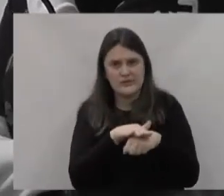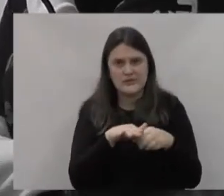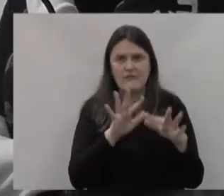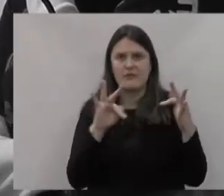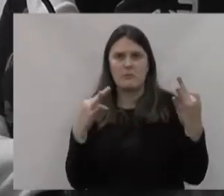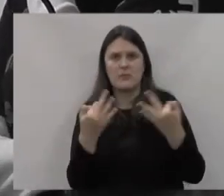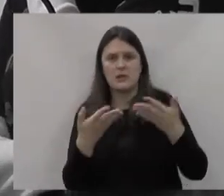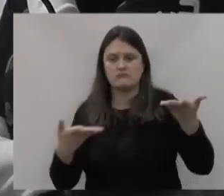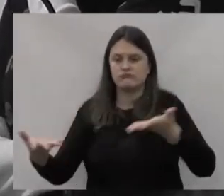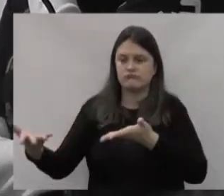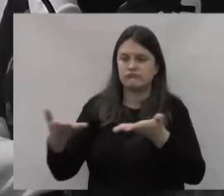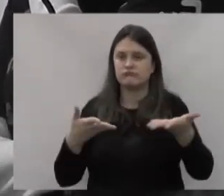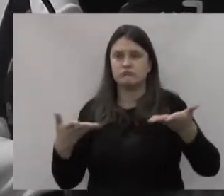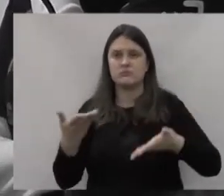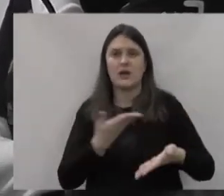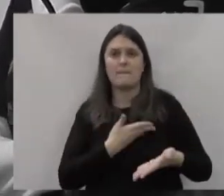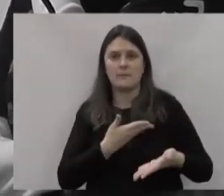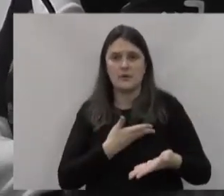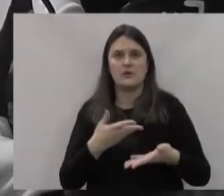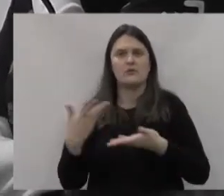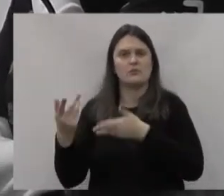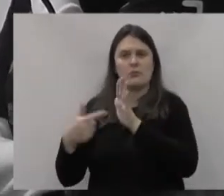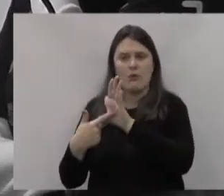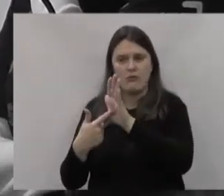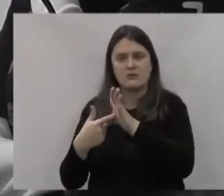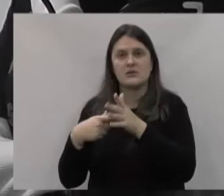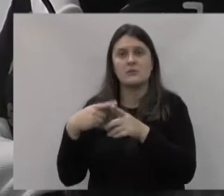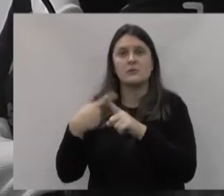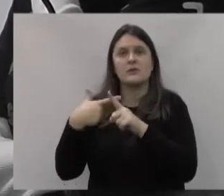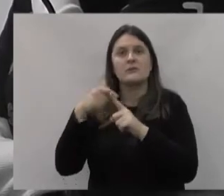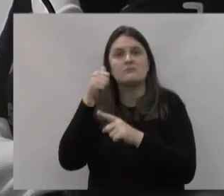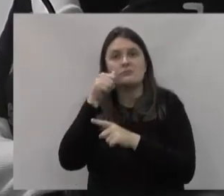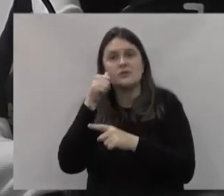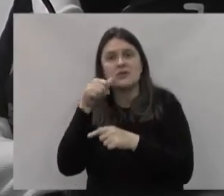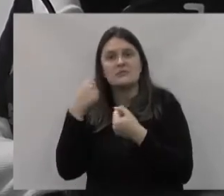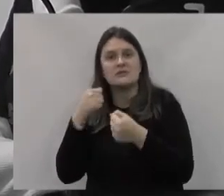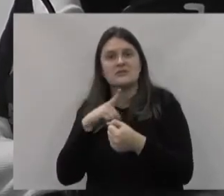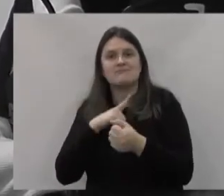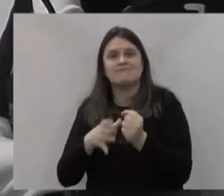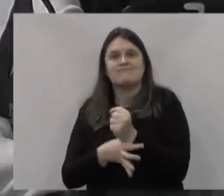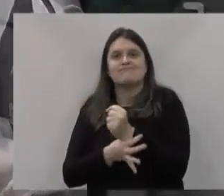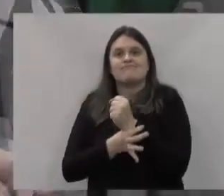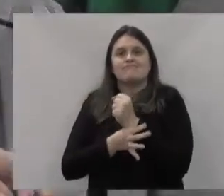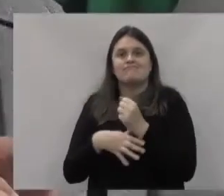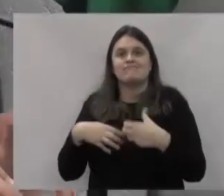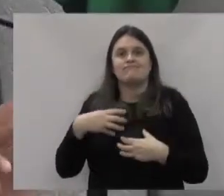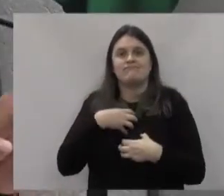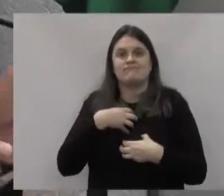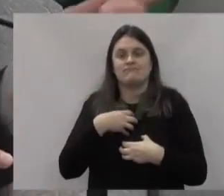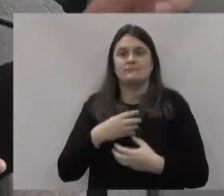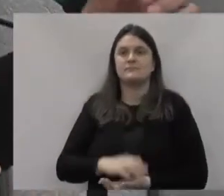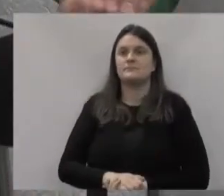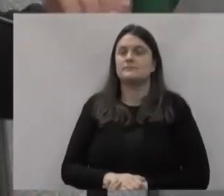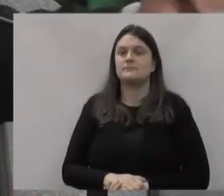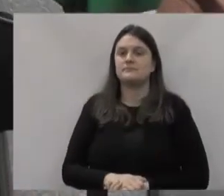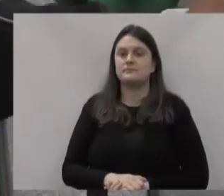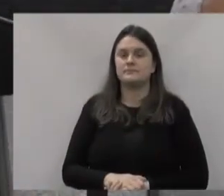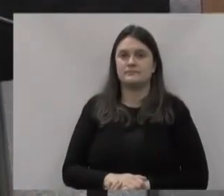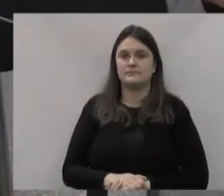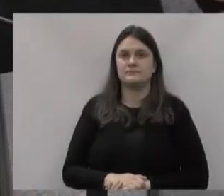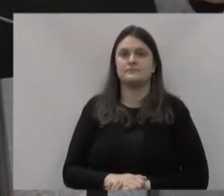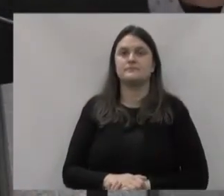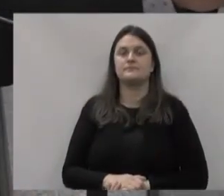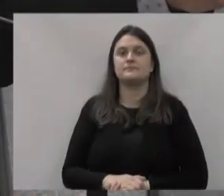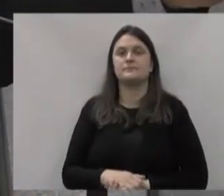familiares e amigos, né, e que ela realmente se sente mais segura para ir para a casa de um deles, eles vão, né? Thaís, para